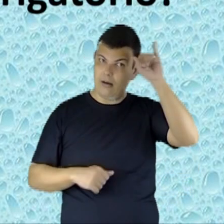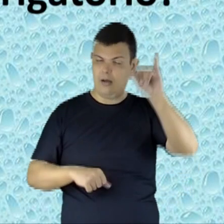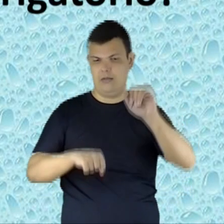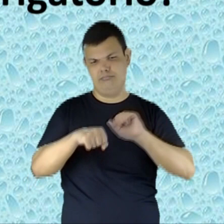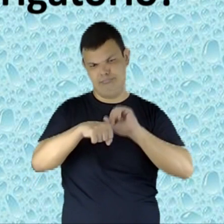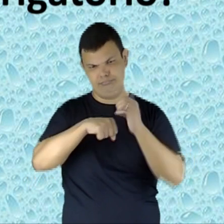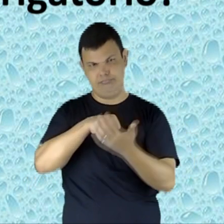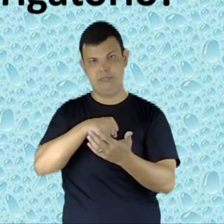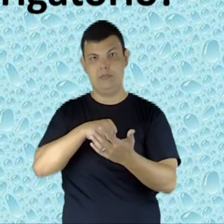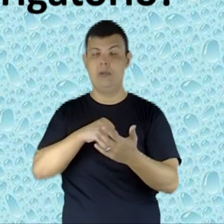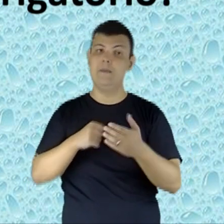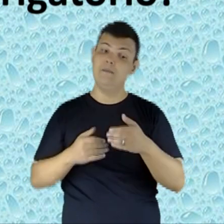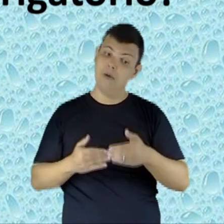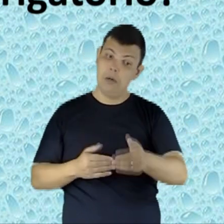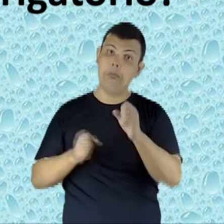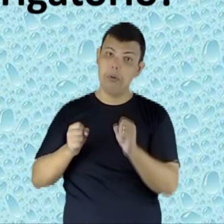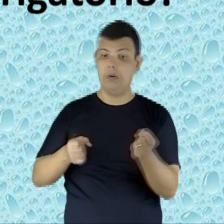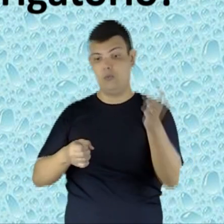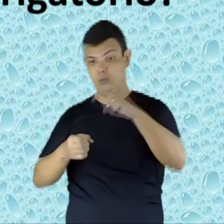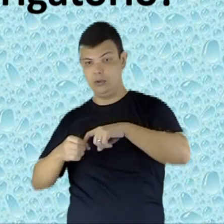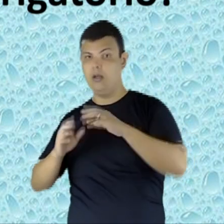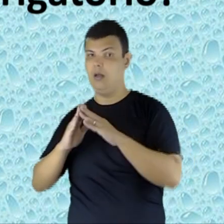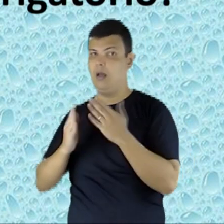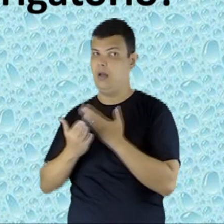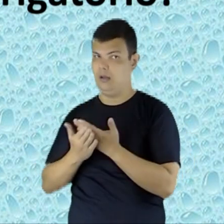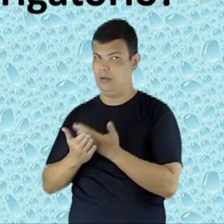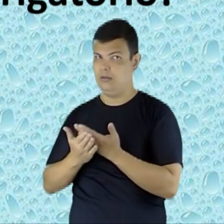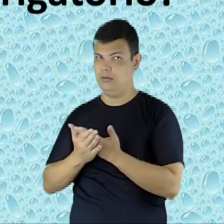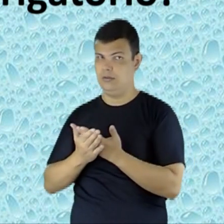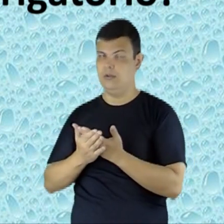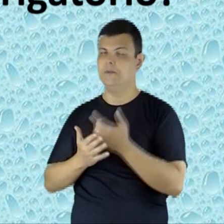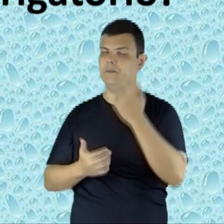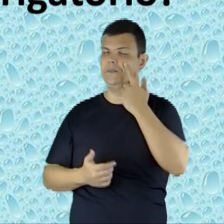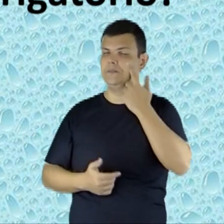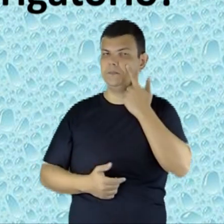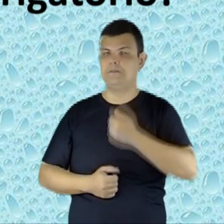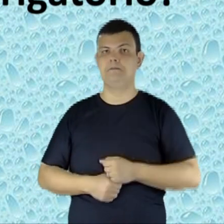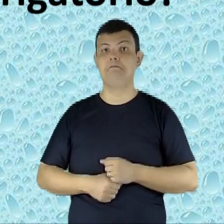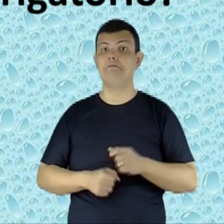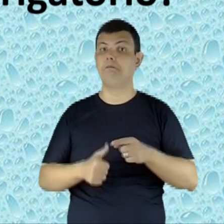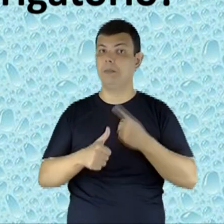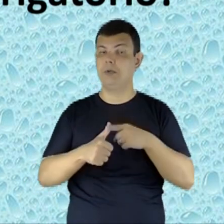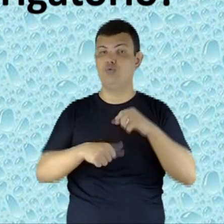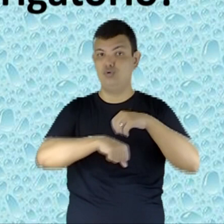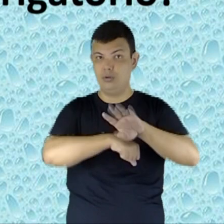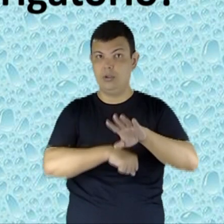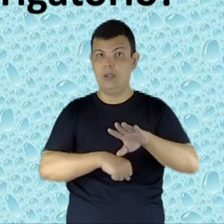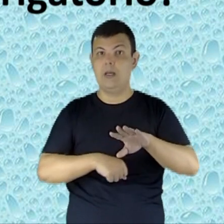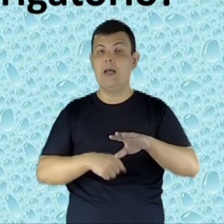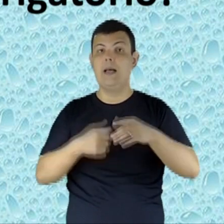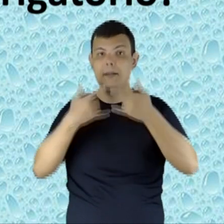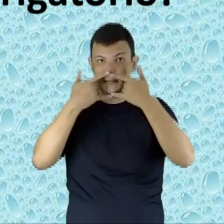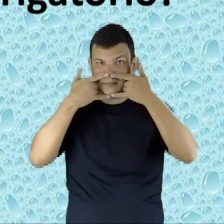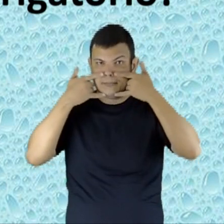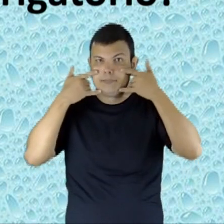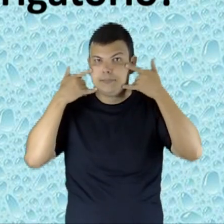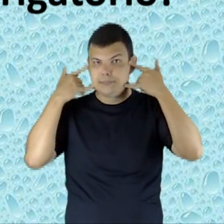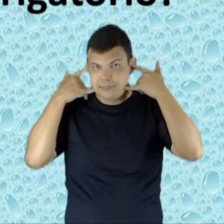na retomada das nossas aulas presenciais. Primeira dica é use por no máximo 2